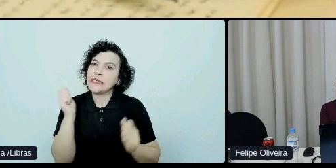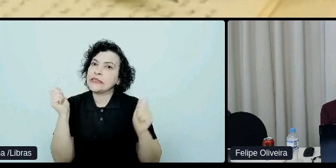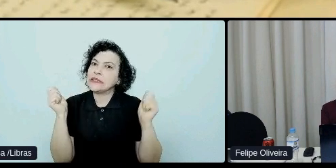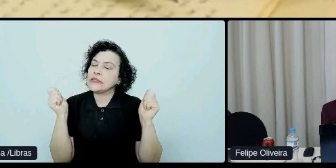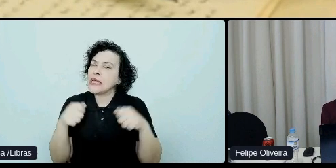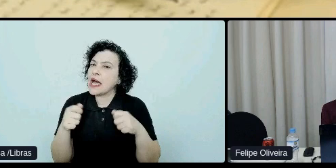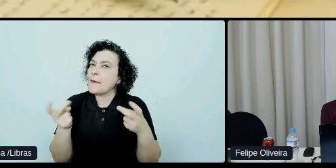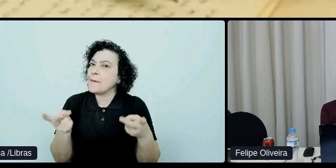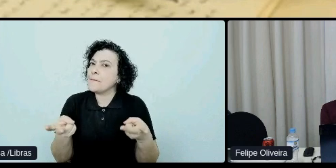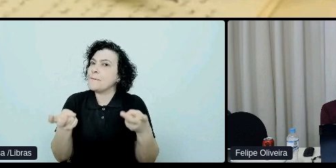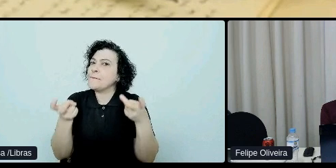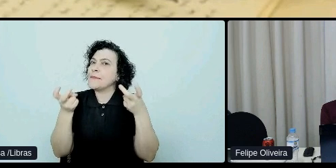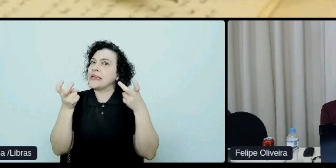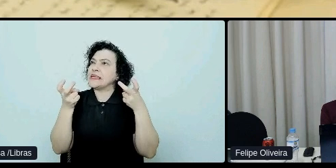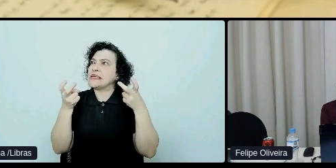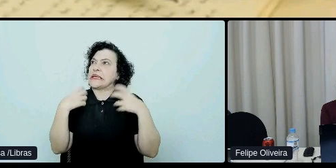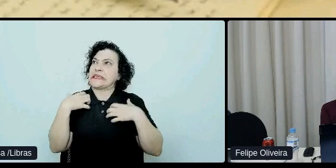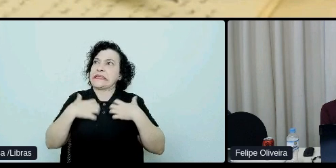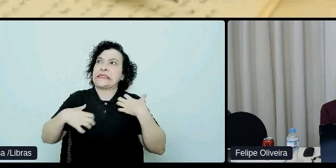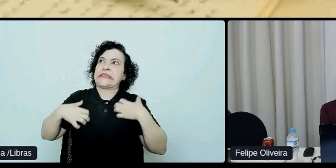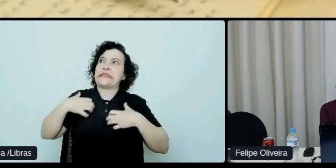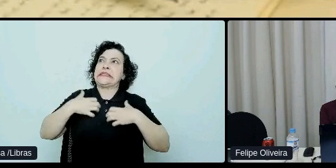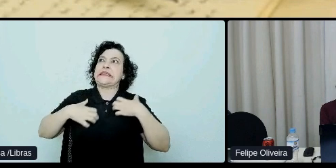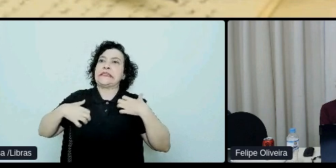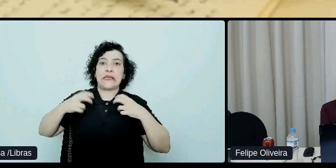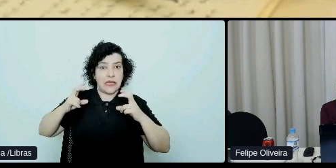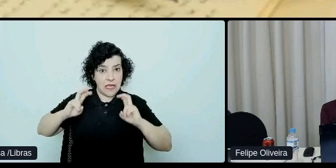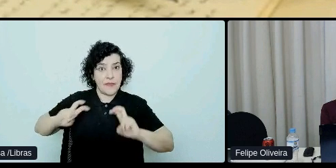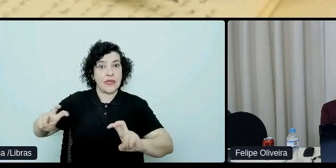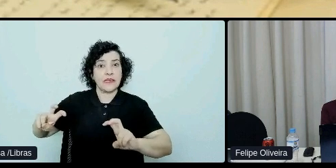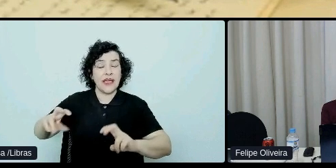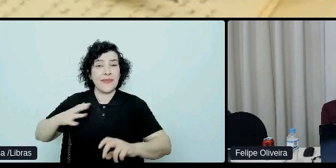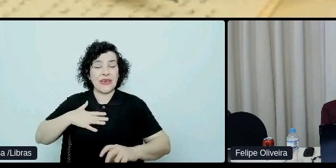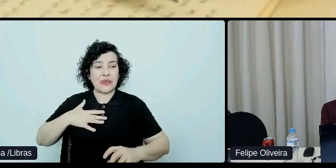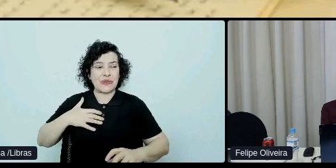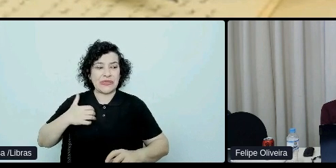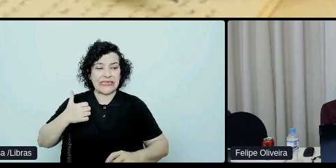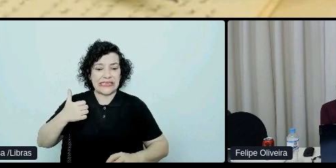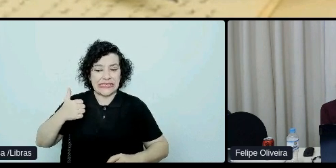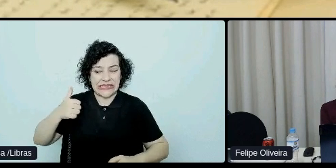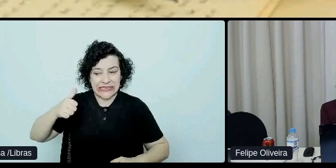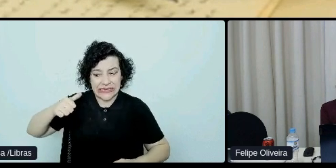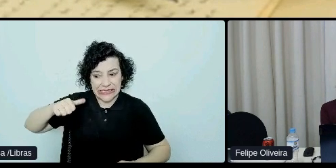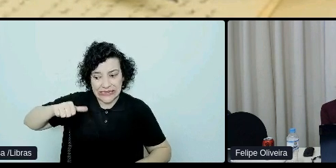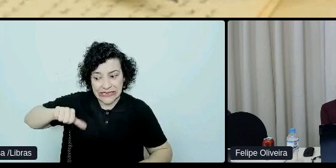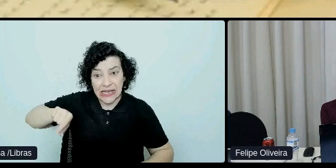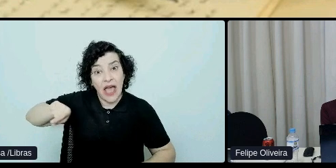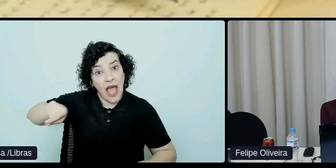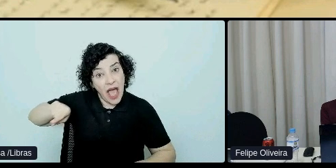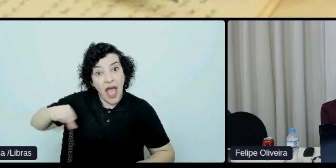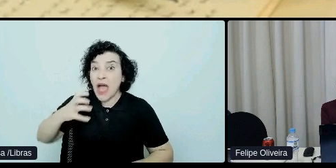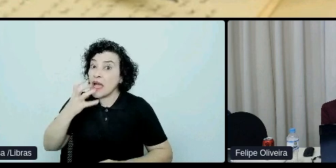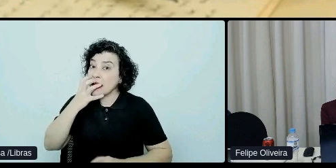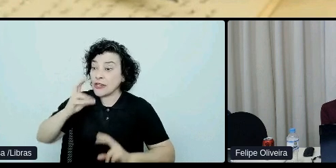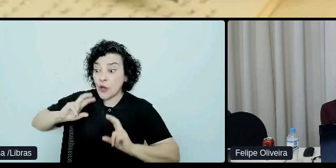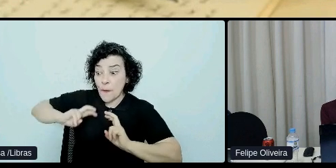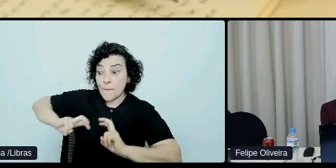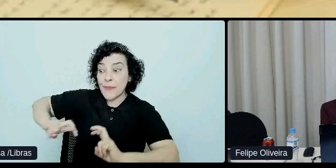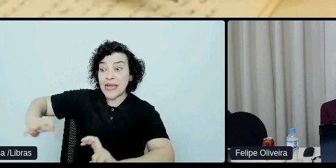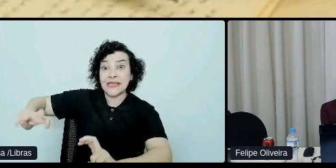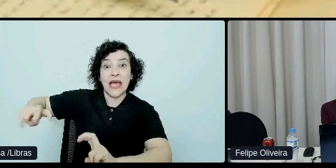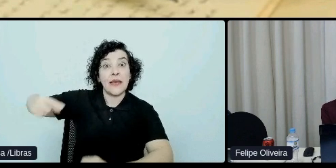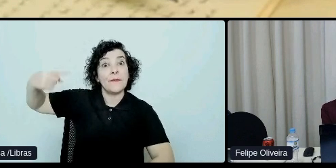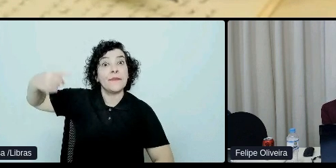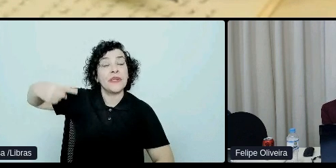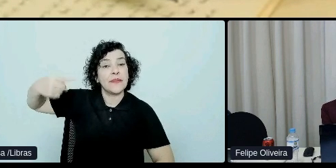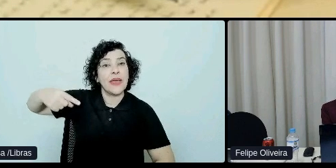as nossas crises antes da gente perceber. Então, às vezes eu não estou ficando bem e ela percebe antes de qualquer outra pessoa perceber, e aí ela já